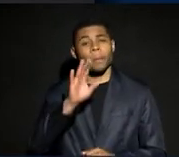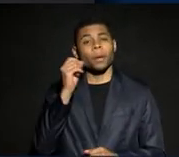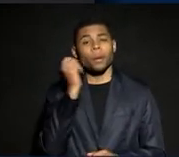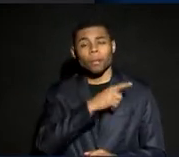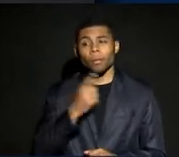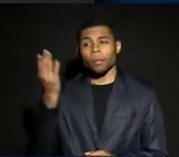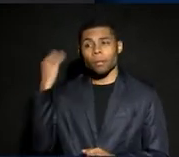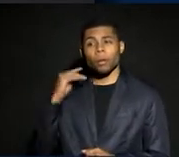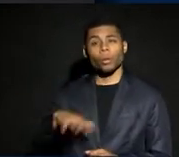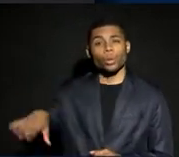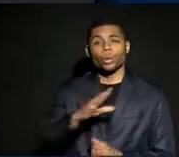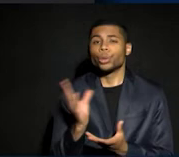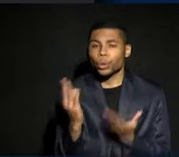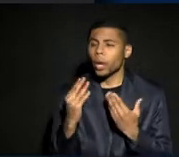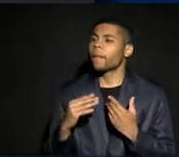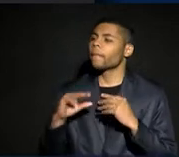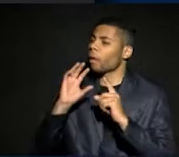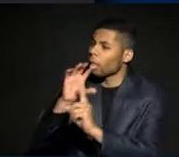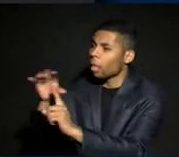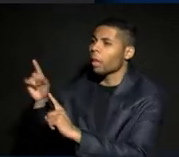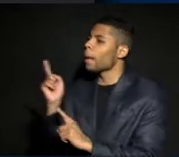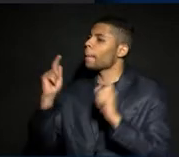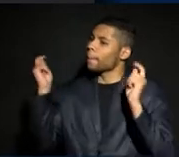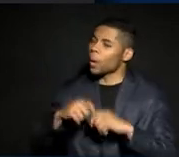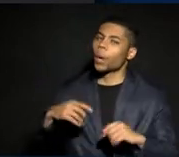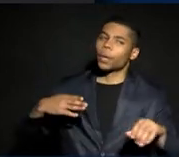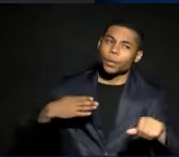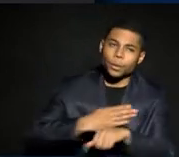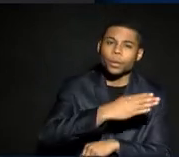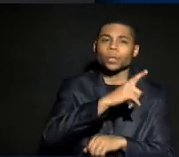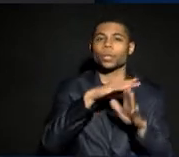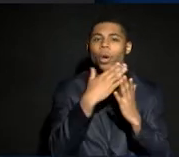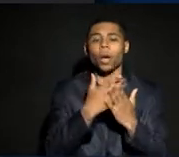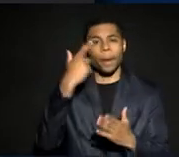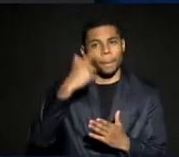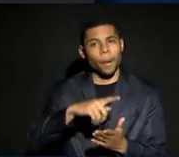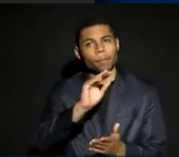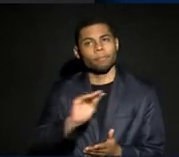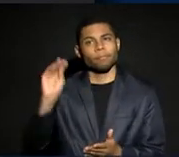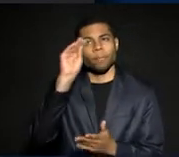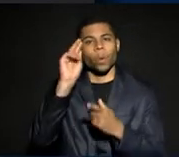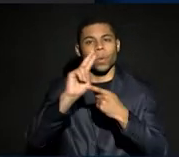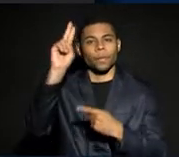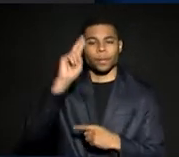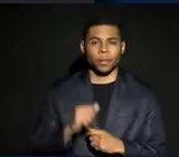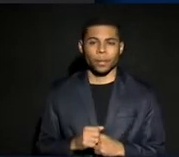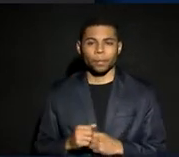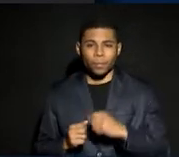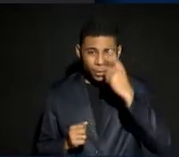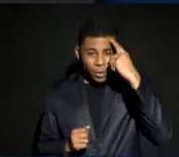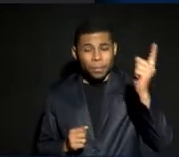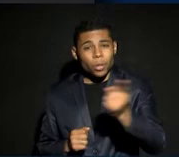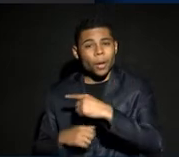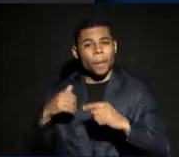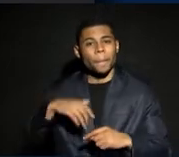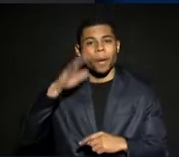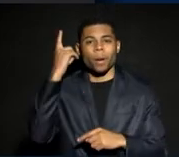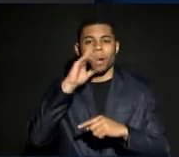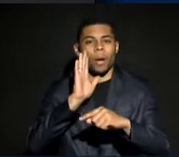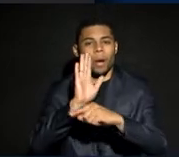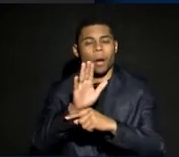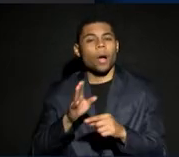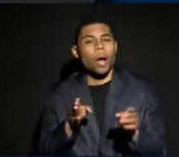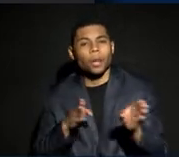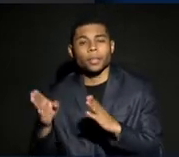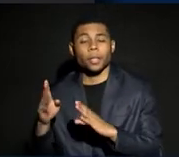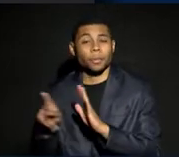essa juventude para a escola e para a universidade. Você sabe que nós promovemos o maior acesso à